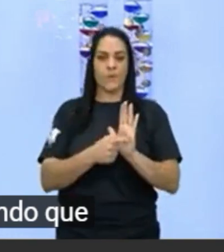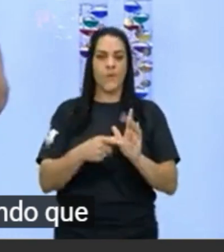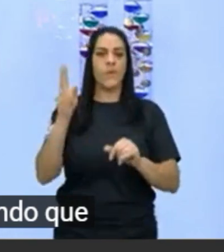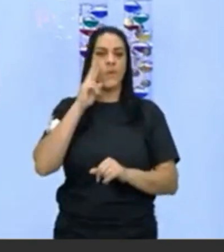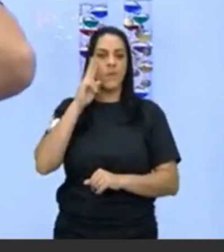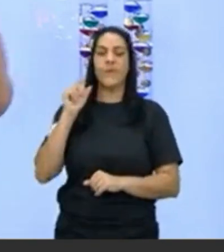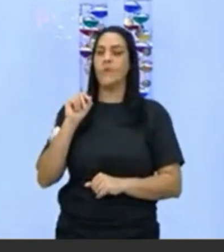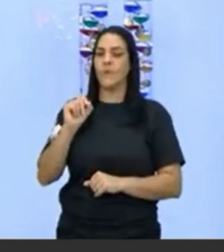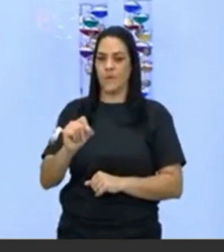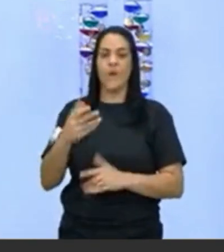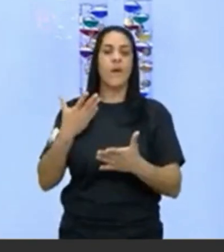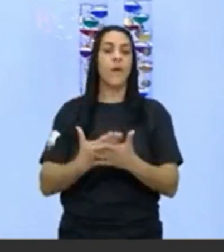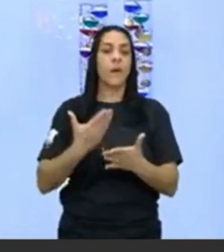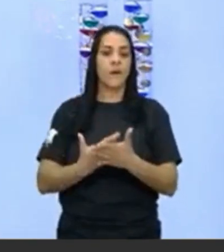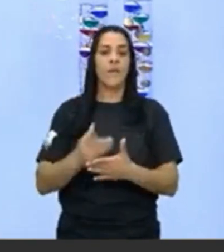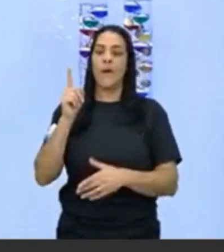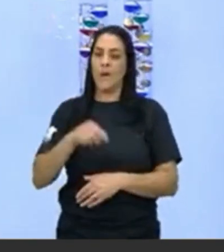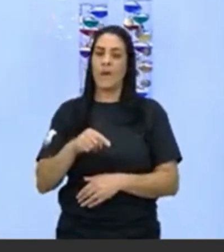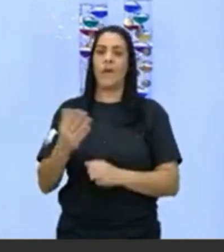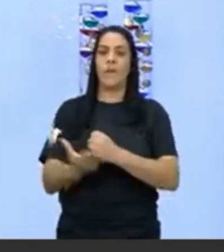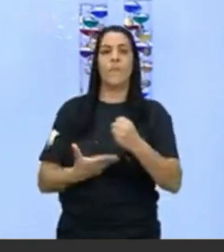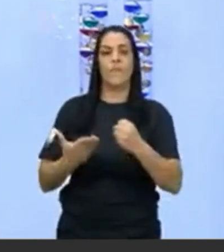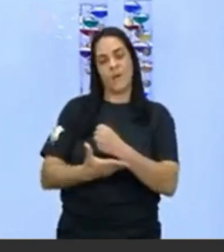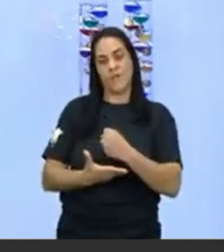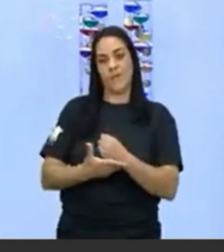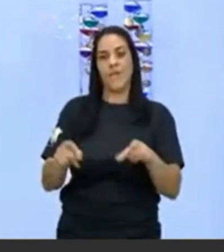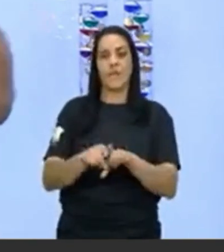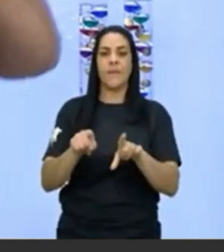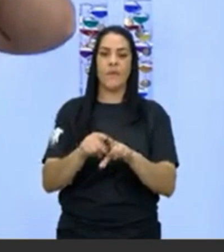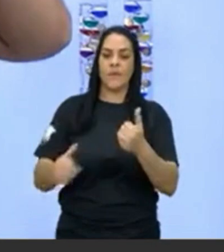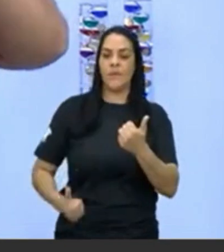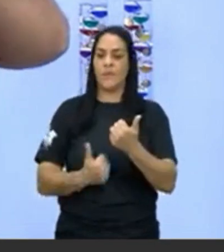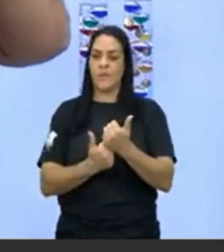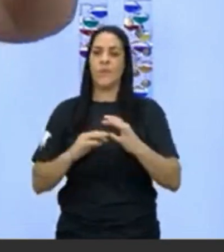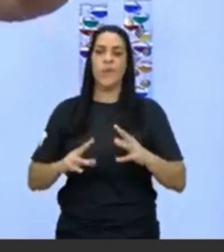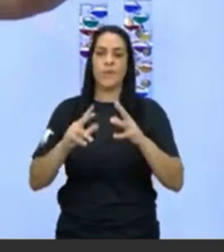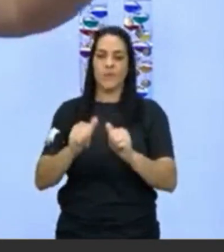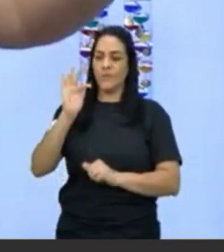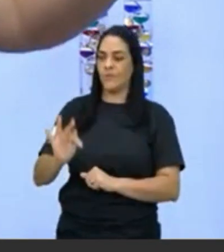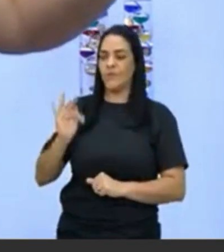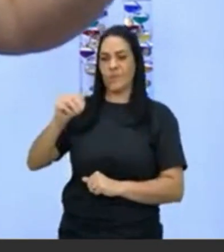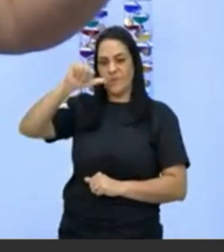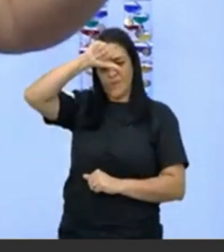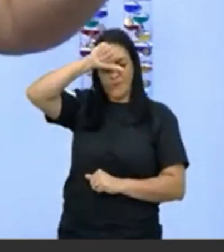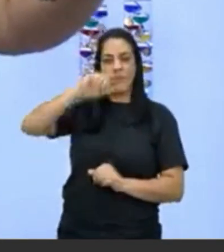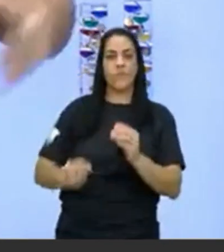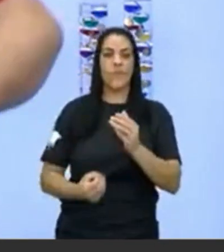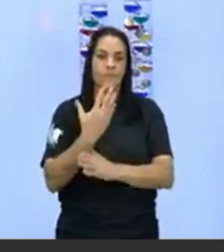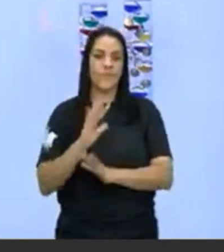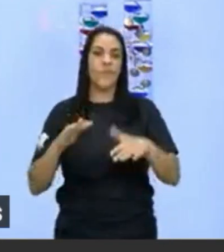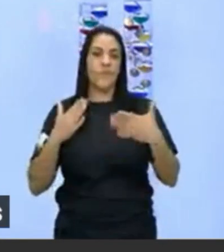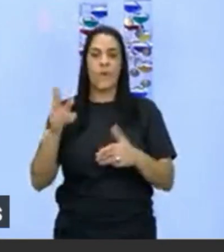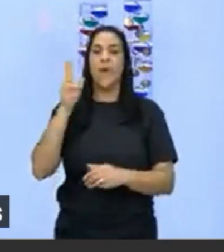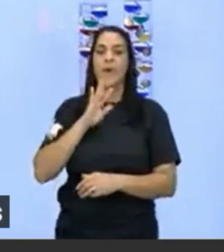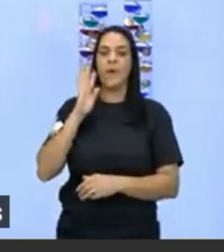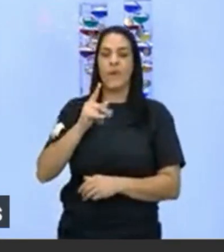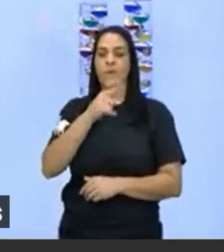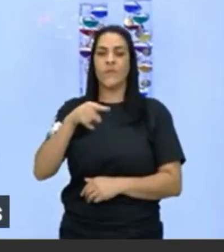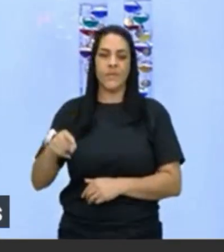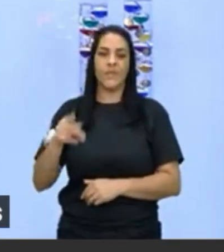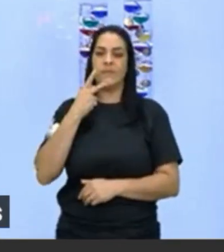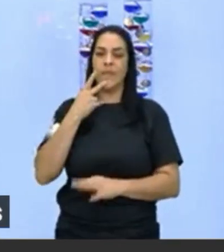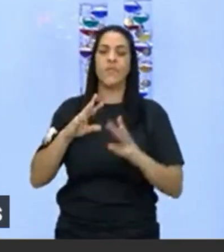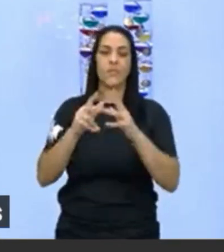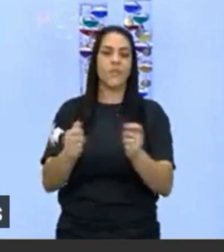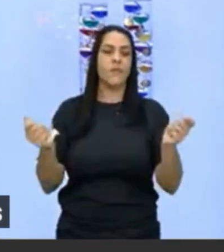Shield. Lembrando que essa aula é uma aula base e uma aula suporte aos futuros protótipos que vão surgir. E é muito legal você falar